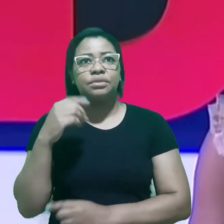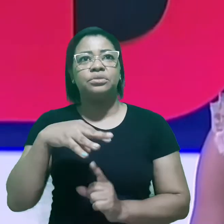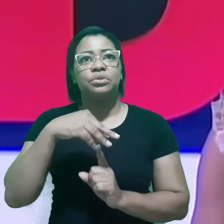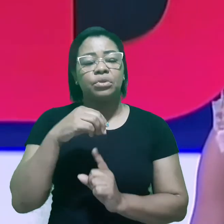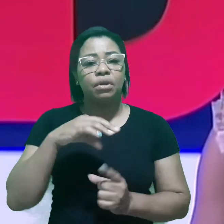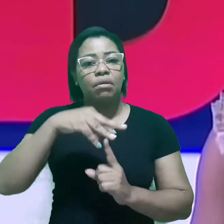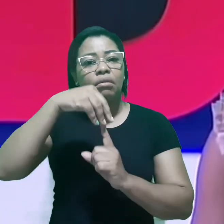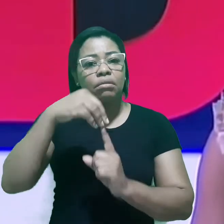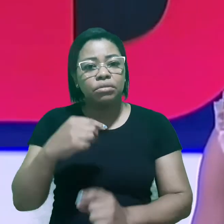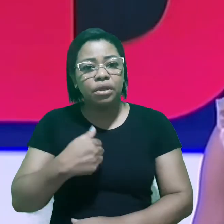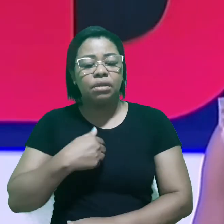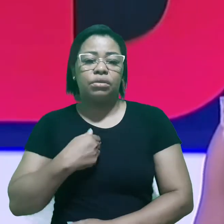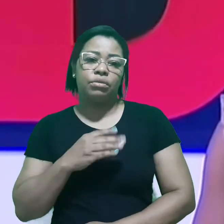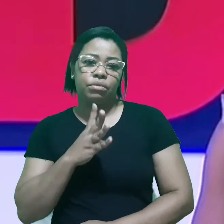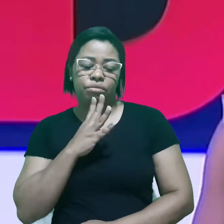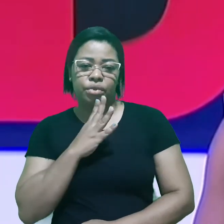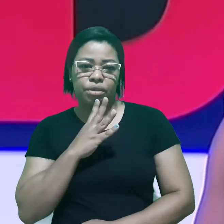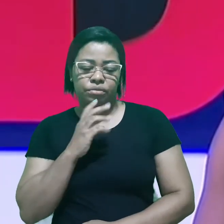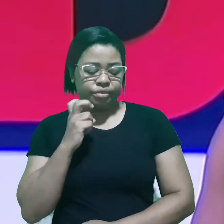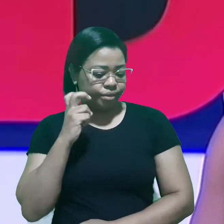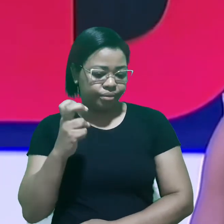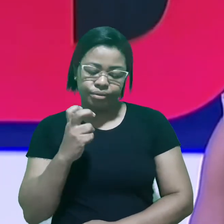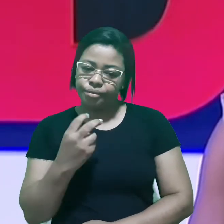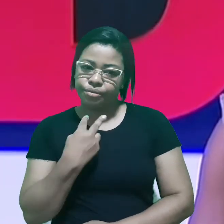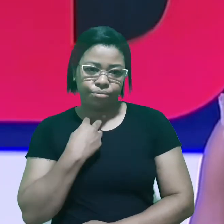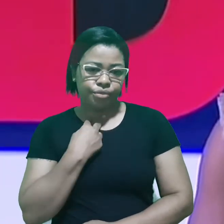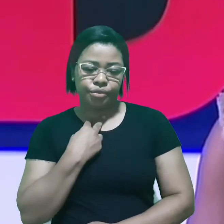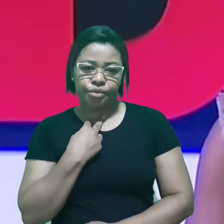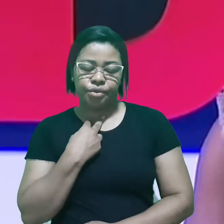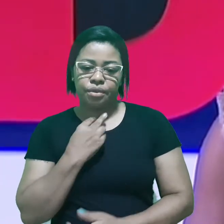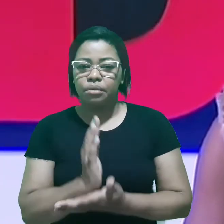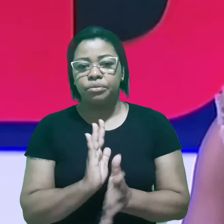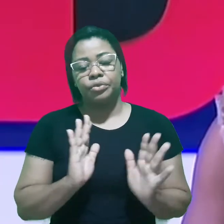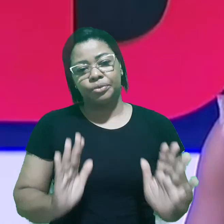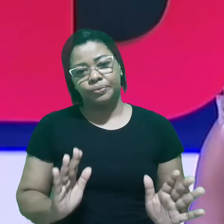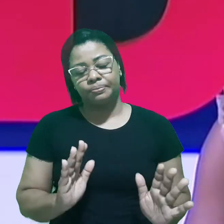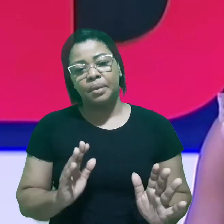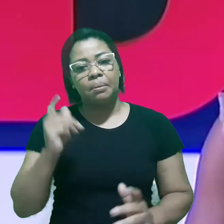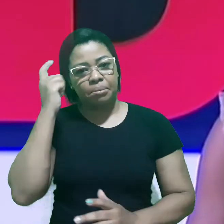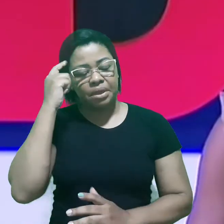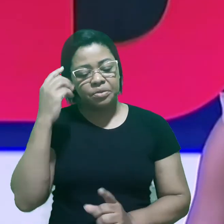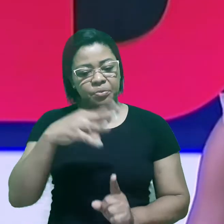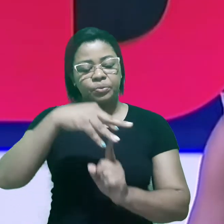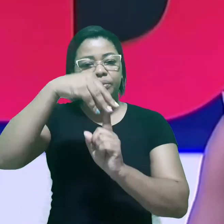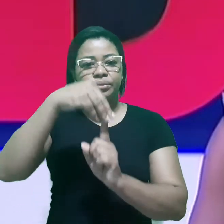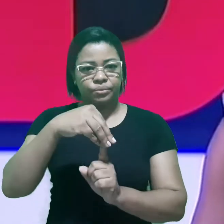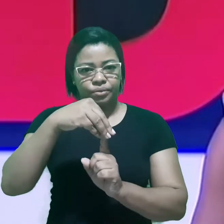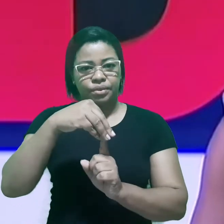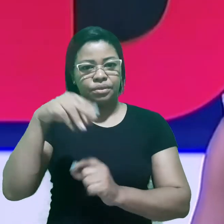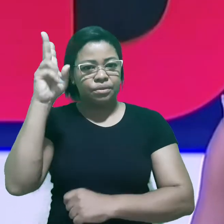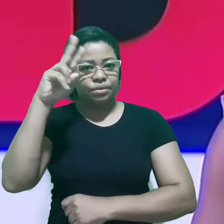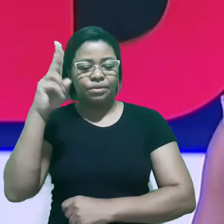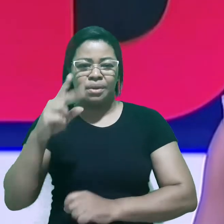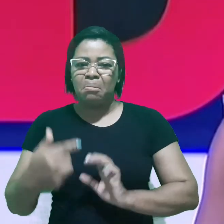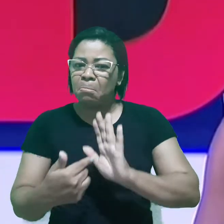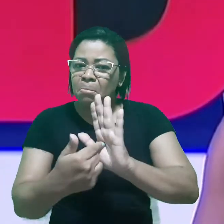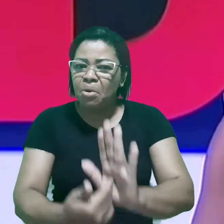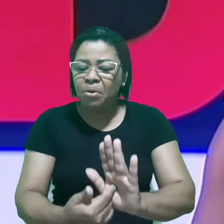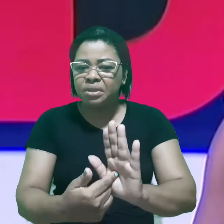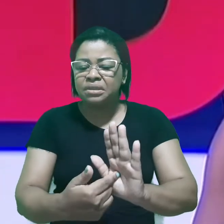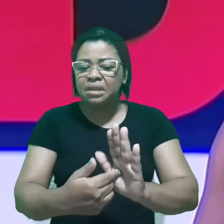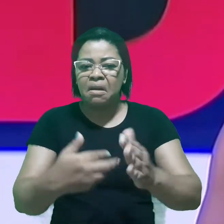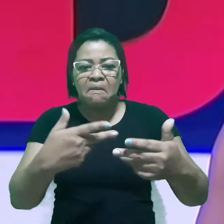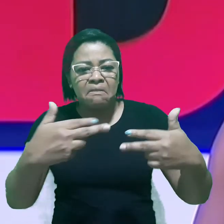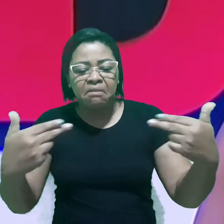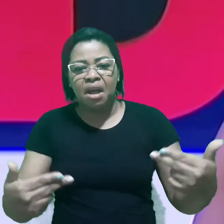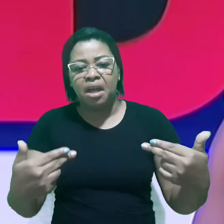assim que se cria uma única história. Mostre um povo como uma coisa, como somente uma coisa, repetidamente,